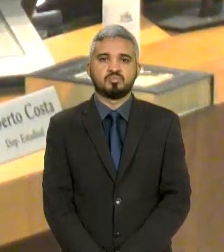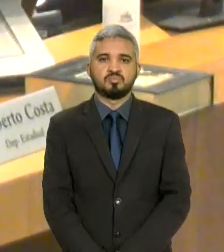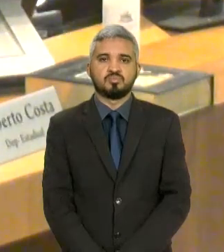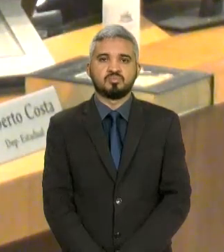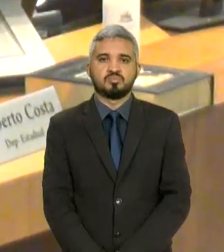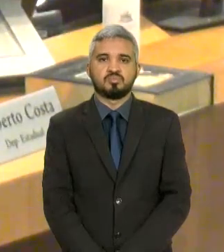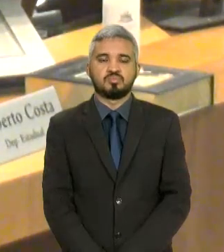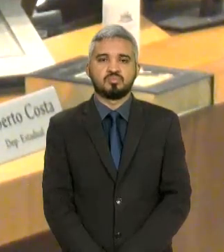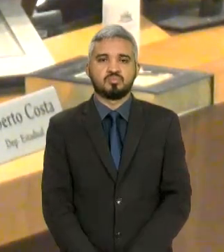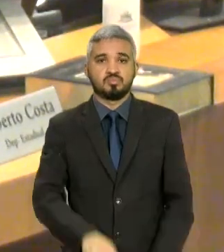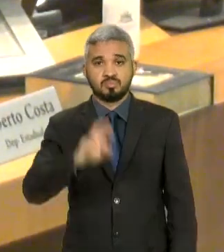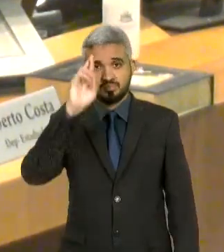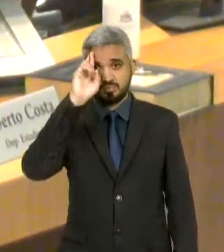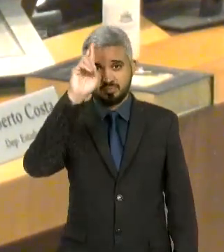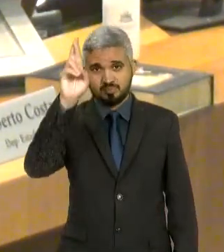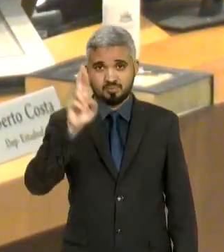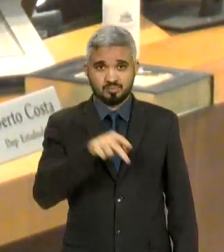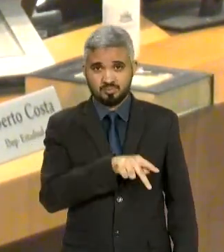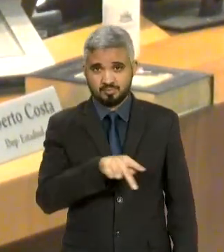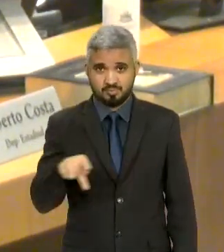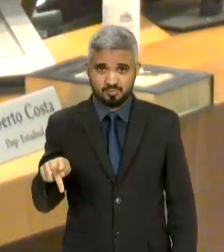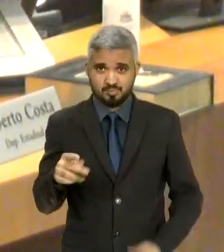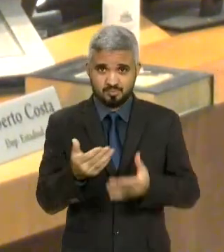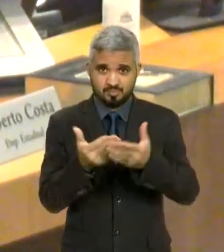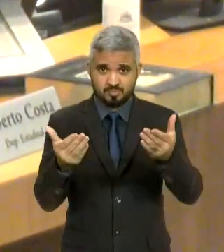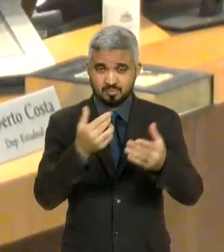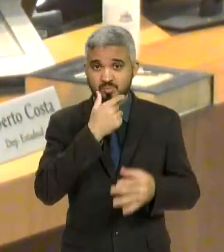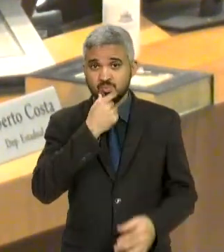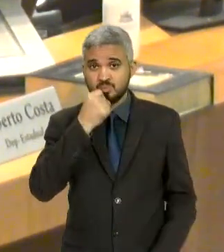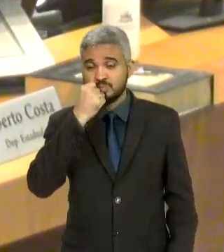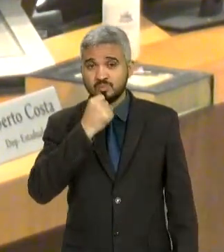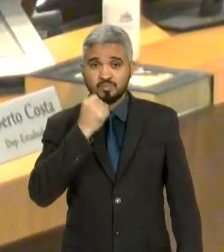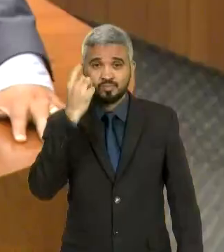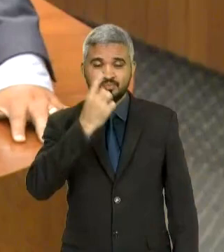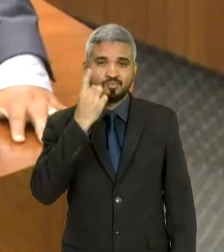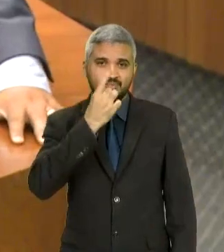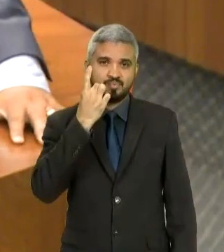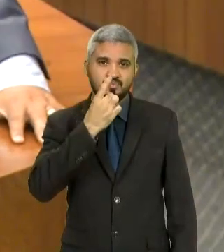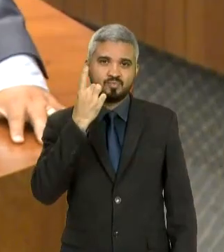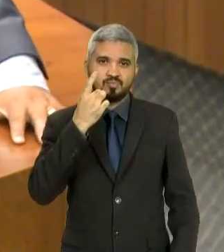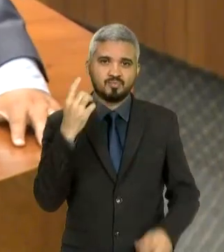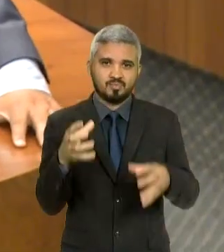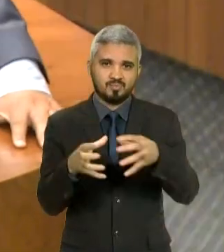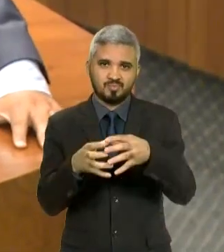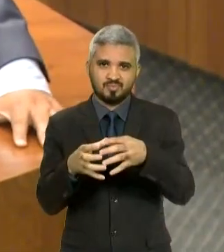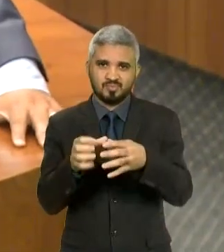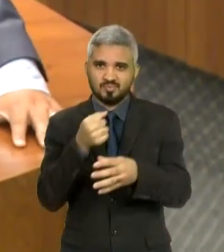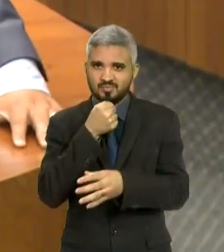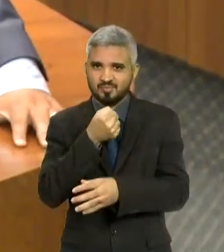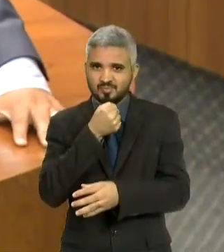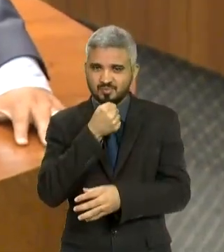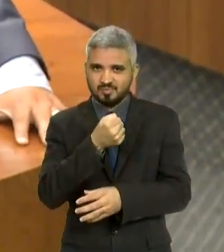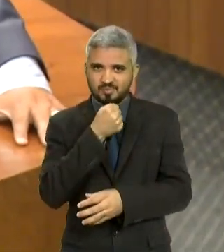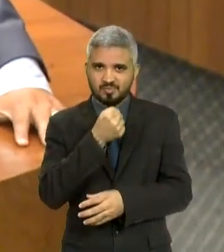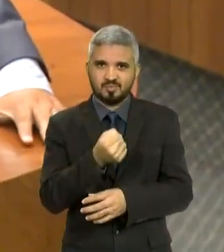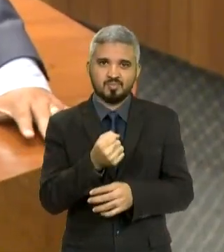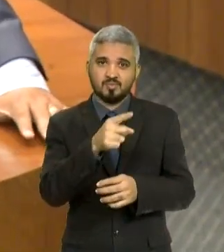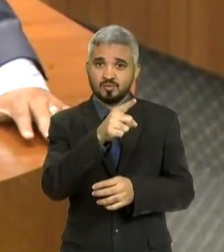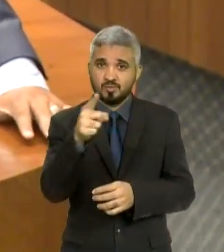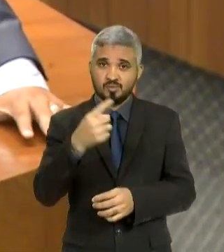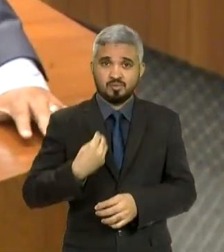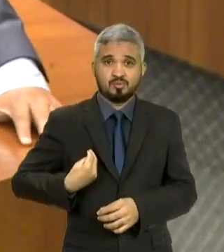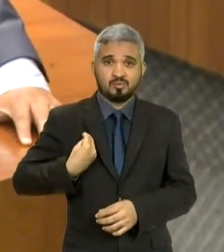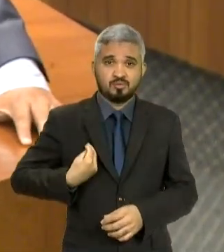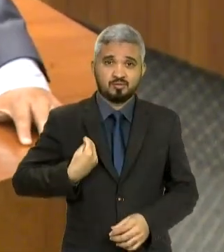Senhor presidente, senhores deputados, deputadas, imprensa, povo do Maranhão que acompanha